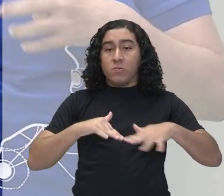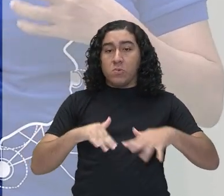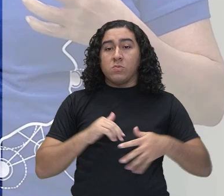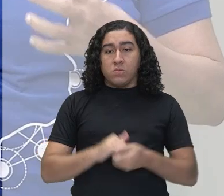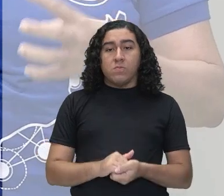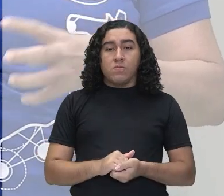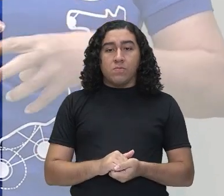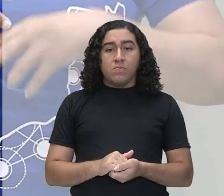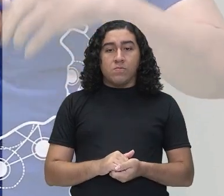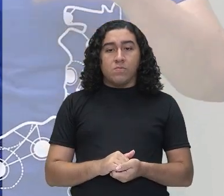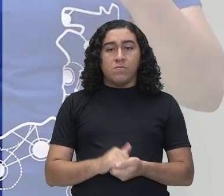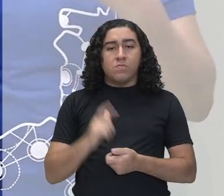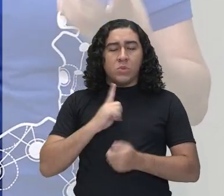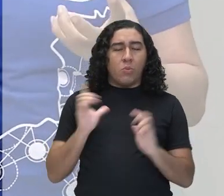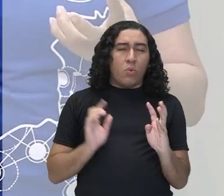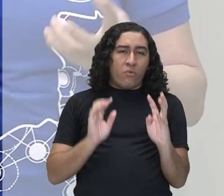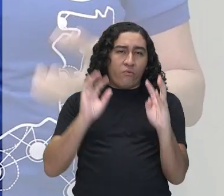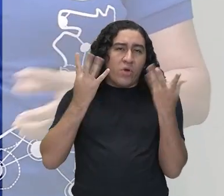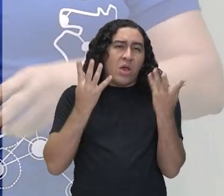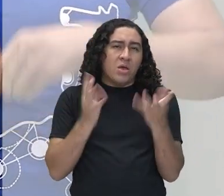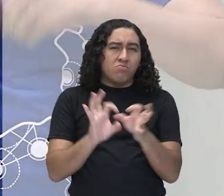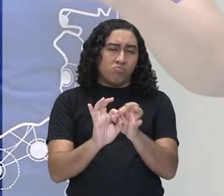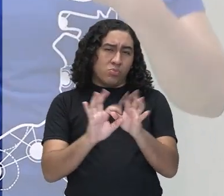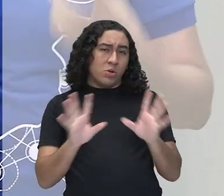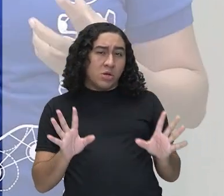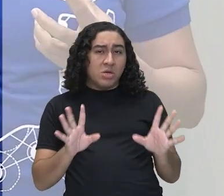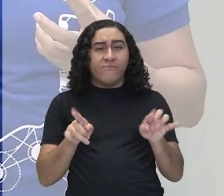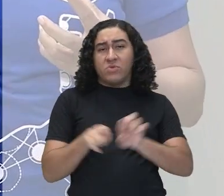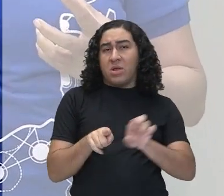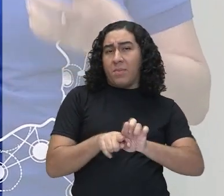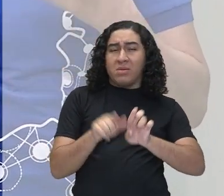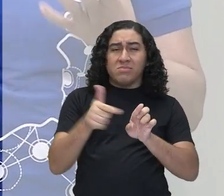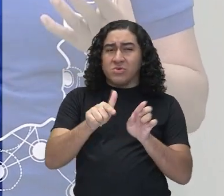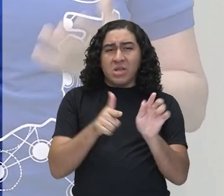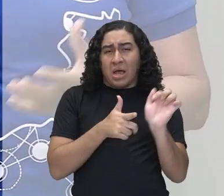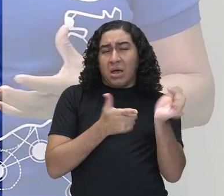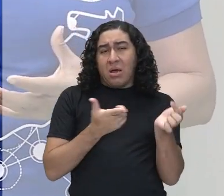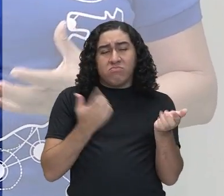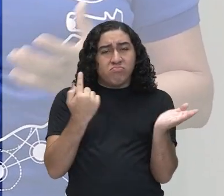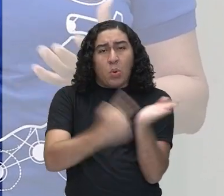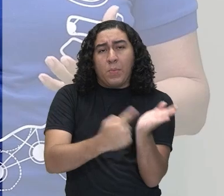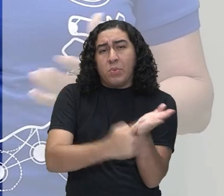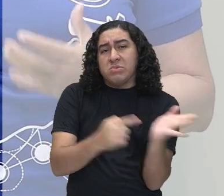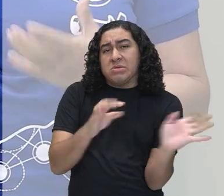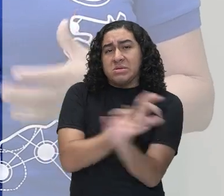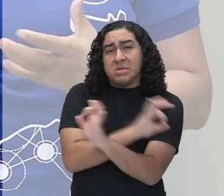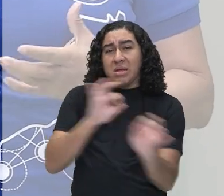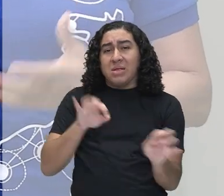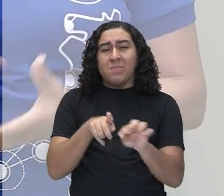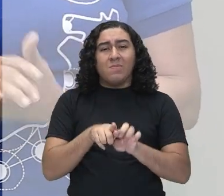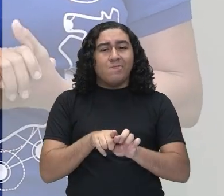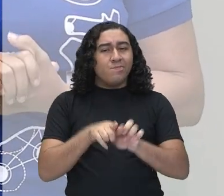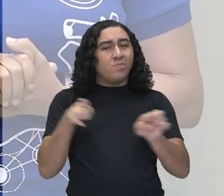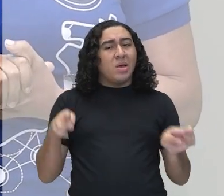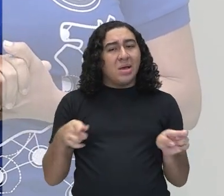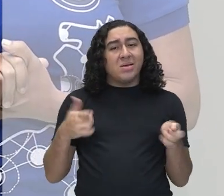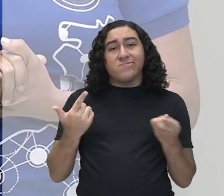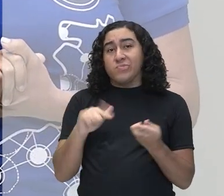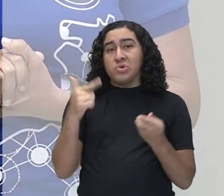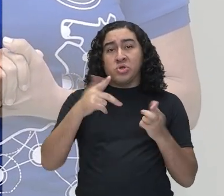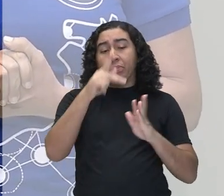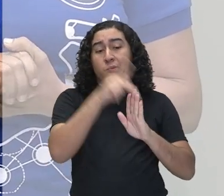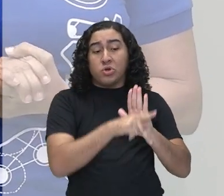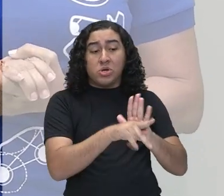no evento mais solto, né, sem compromisso, mas viviam sem nenhum projeto